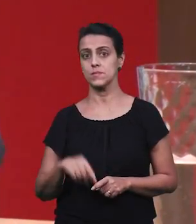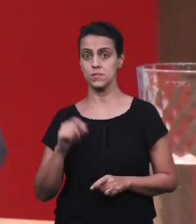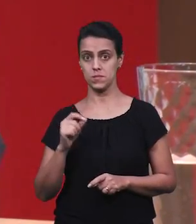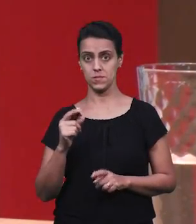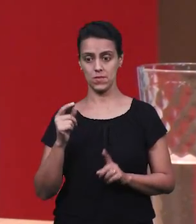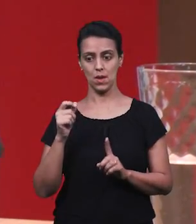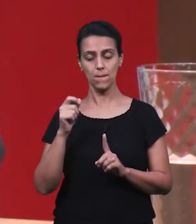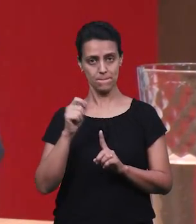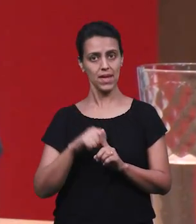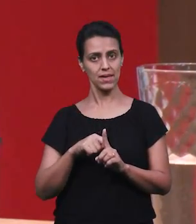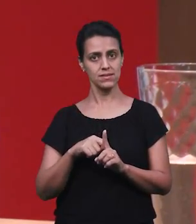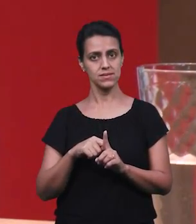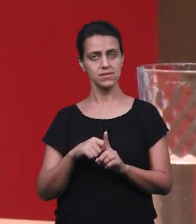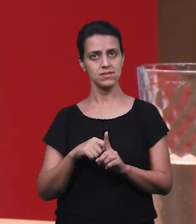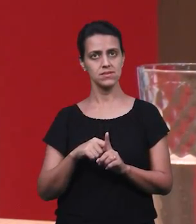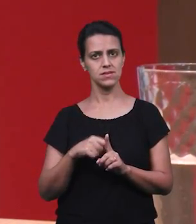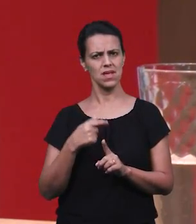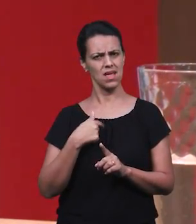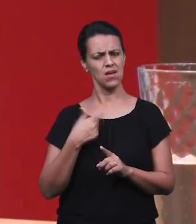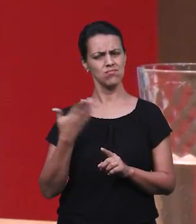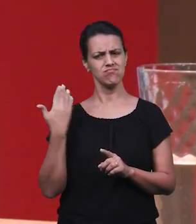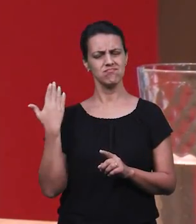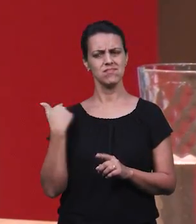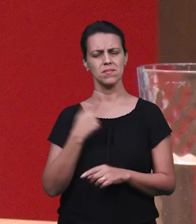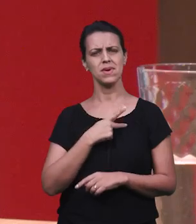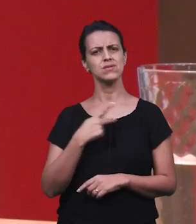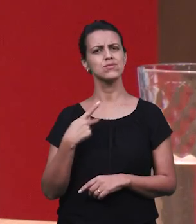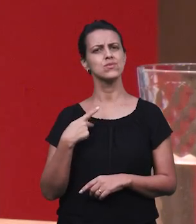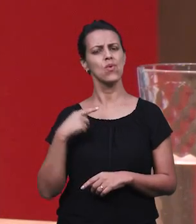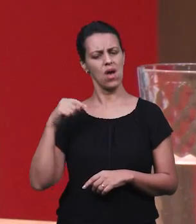Nesse mês nós estamos orando, lá, eu era pastor de Moby Dick,